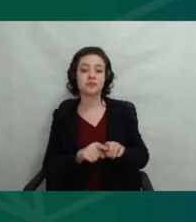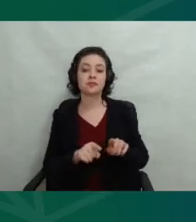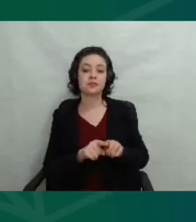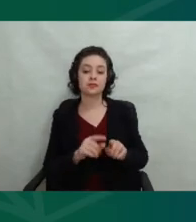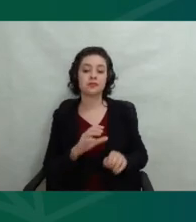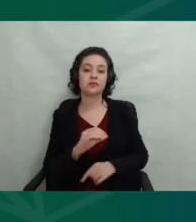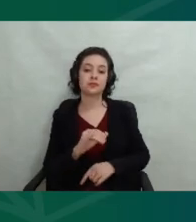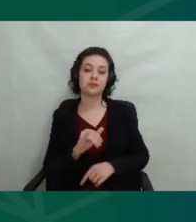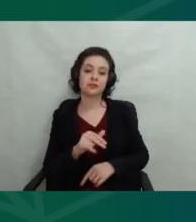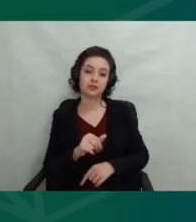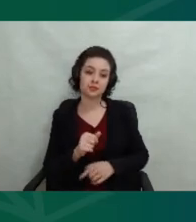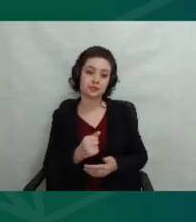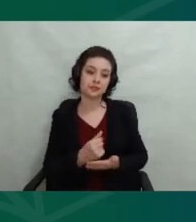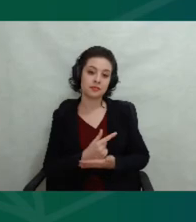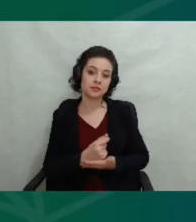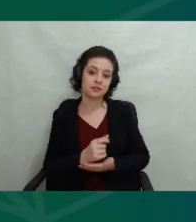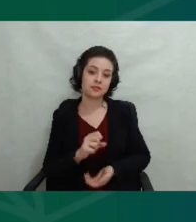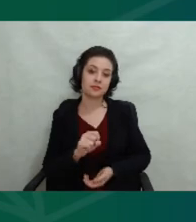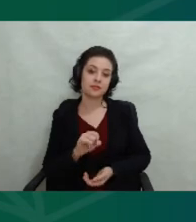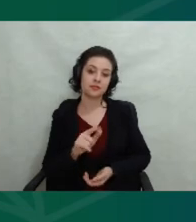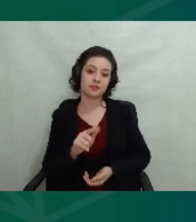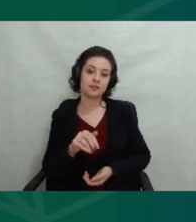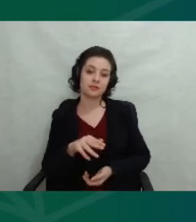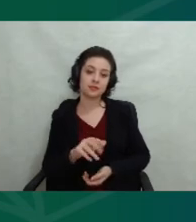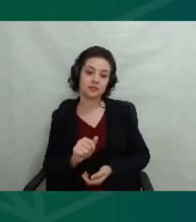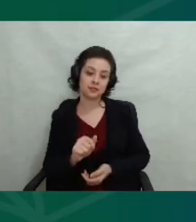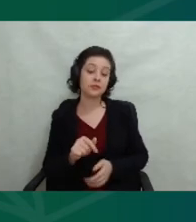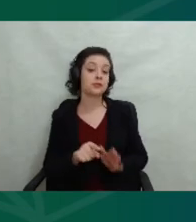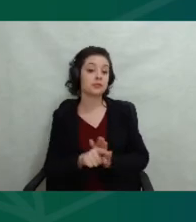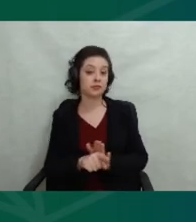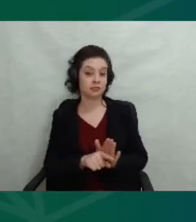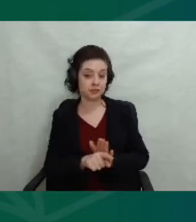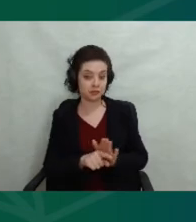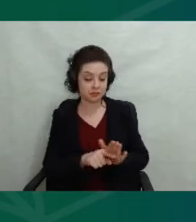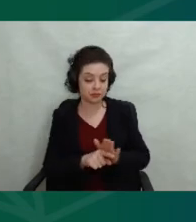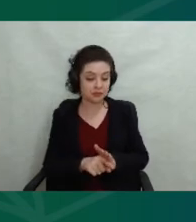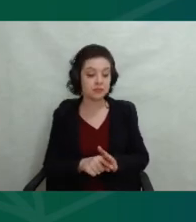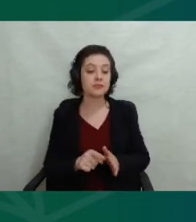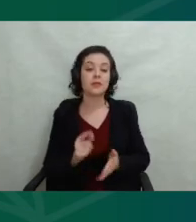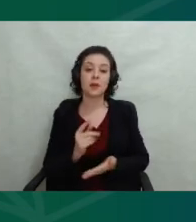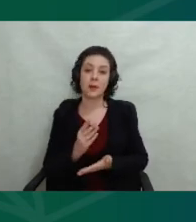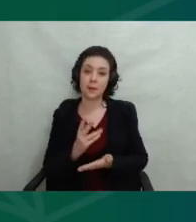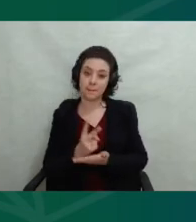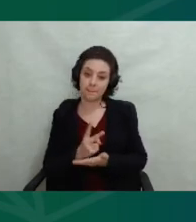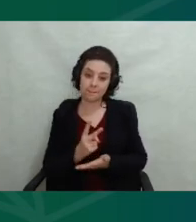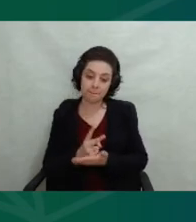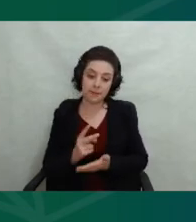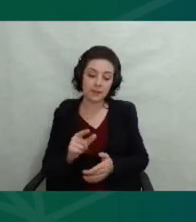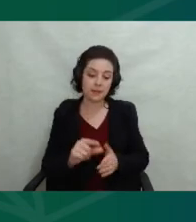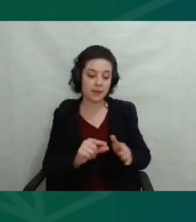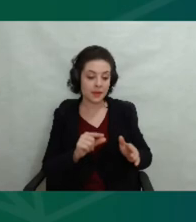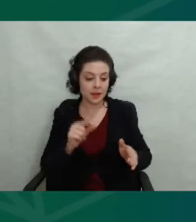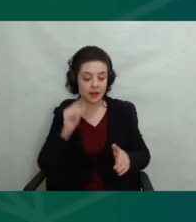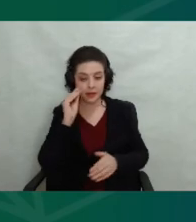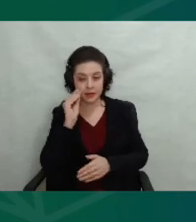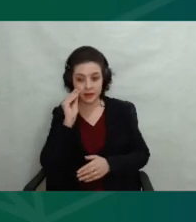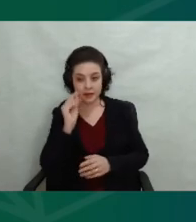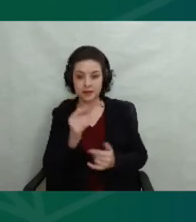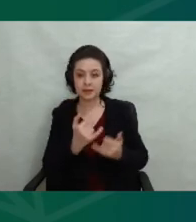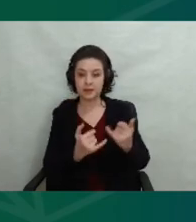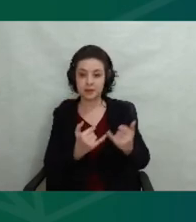cocaína Sigma e fizemos também a mesma bateria de biomarcadores, tivemos efeitos muito parecidos com aqueles que eu mostrei agora com o